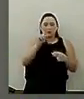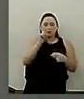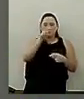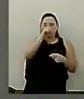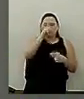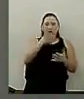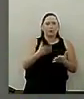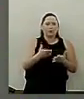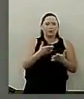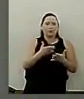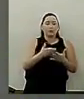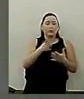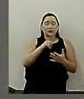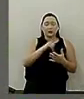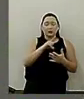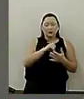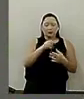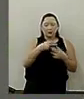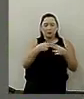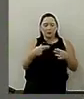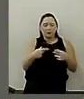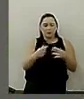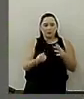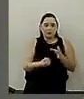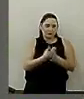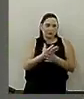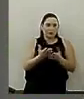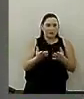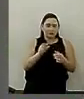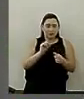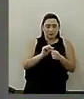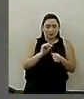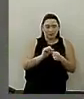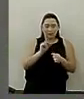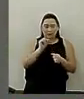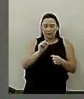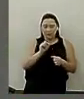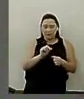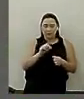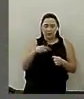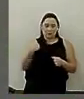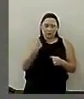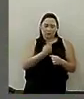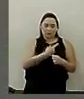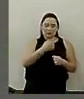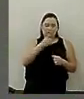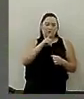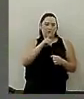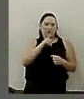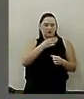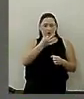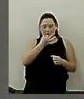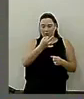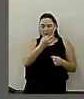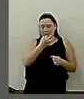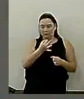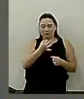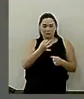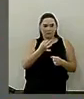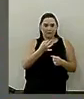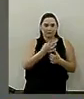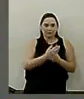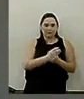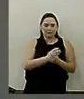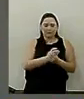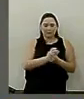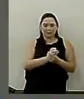da natureza, é algo da criação que se submete à voz daquele que a governa.